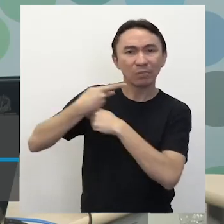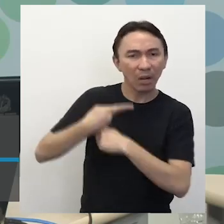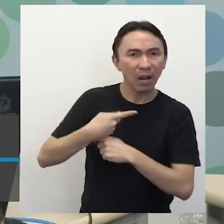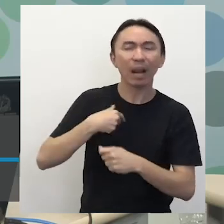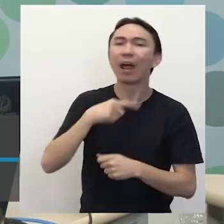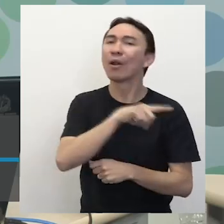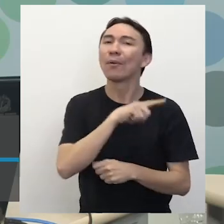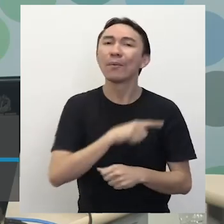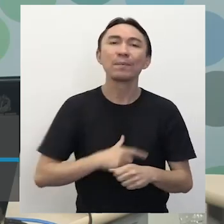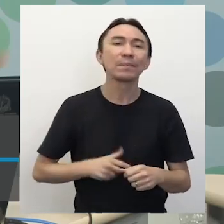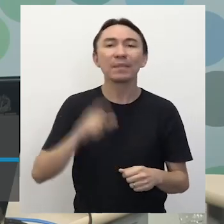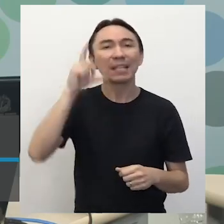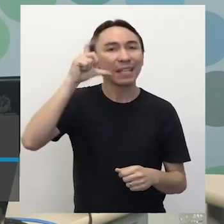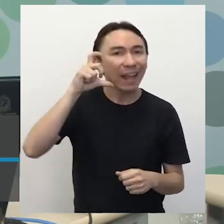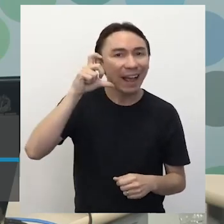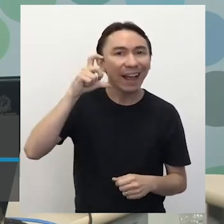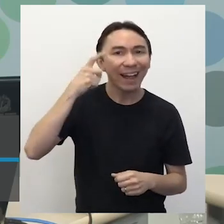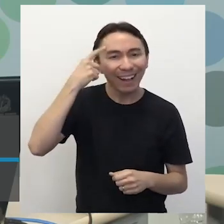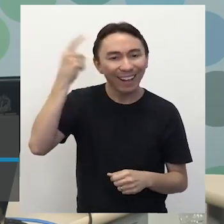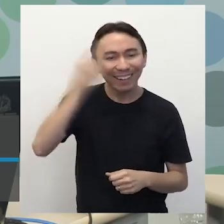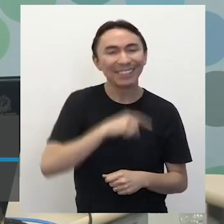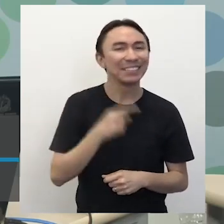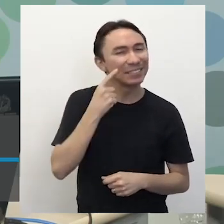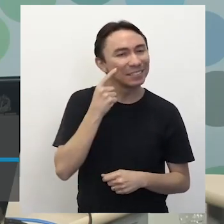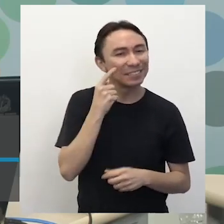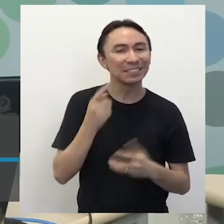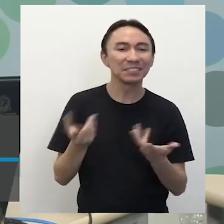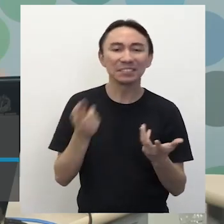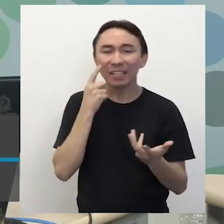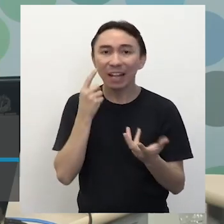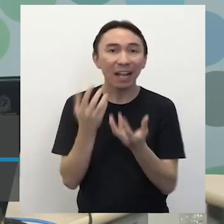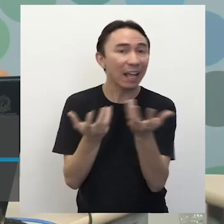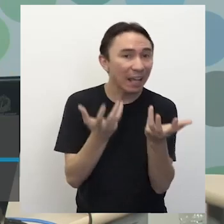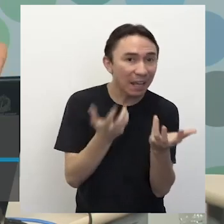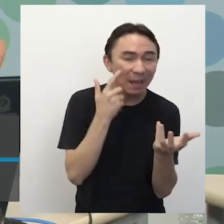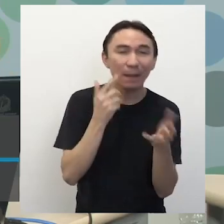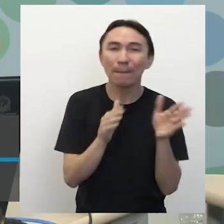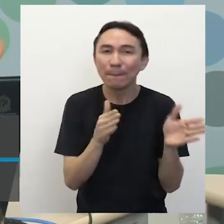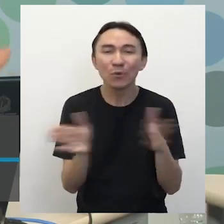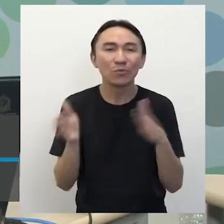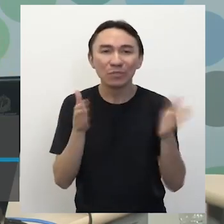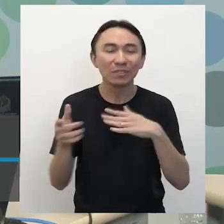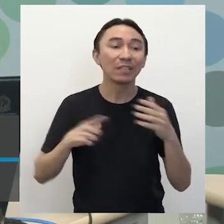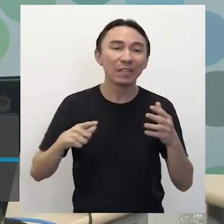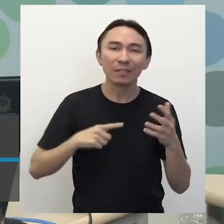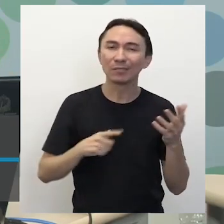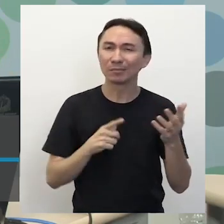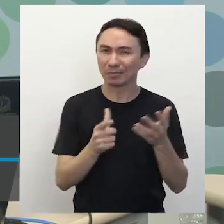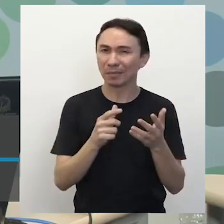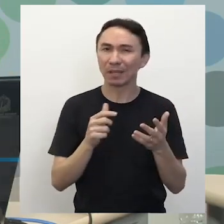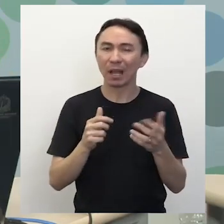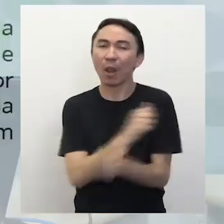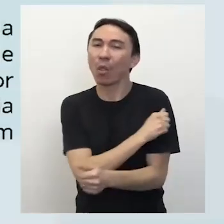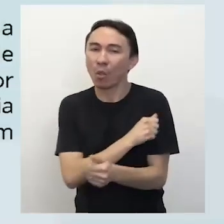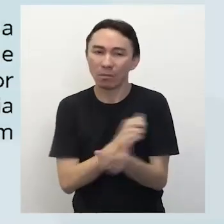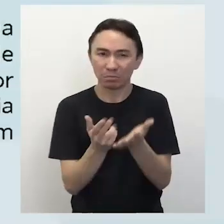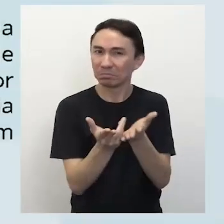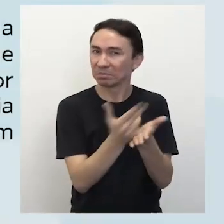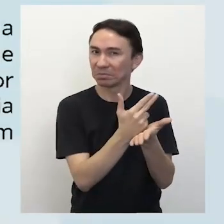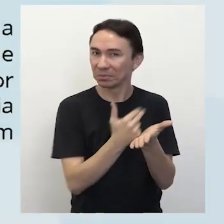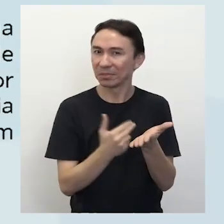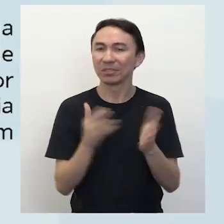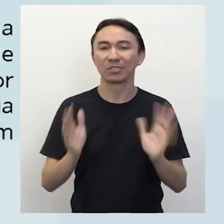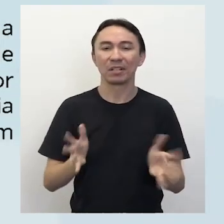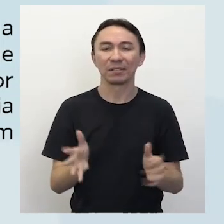HQ, elas quiseram produzir coisas, os alunos que são ilustradores já, desde o 9º ano. Presta atenção, a primeira que a gente vai